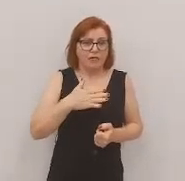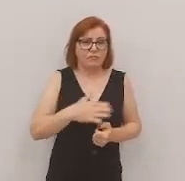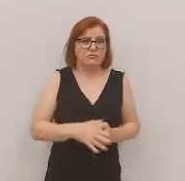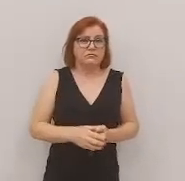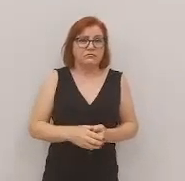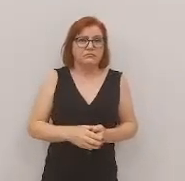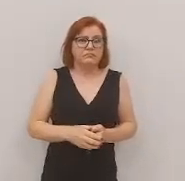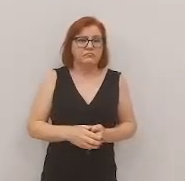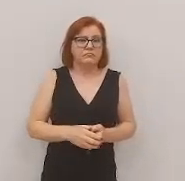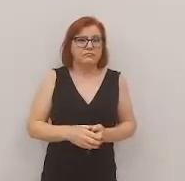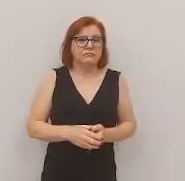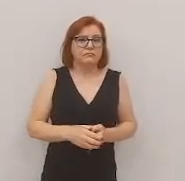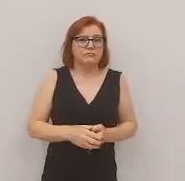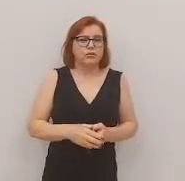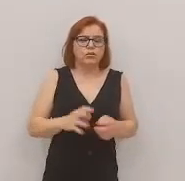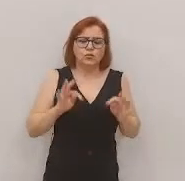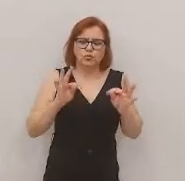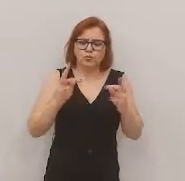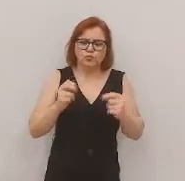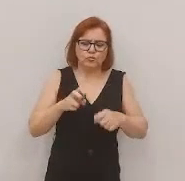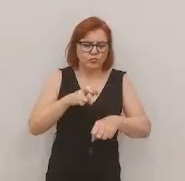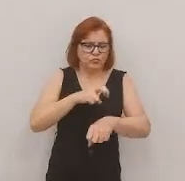aquela serpente era.